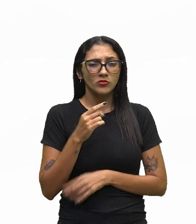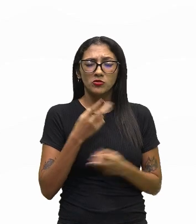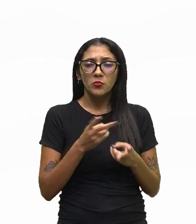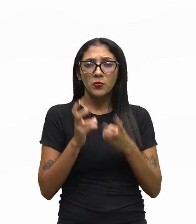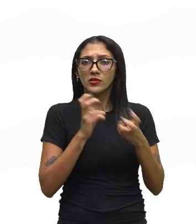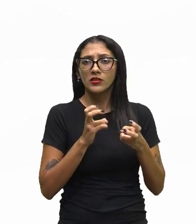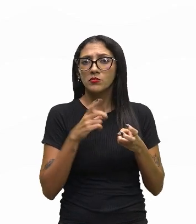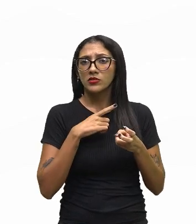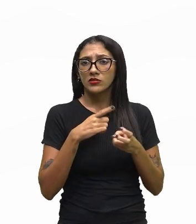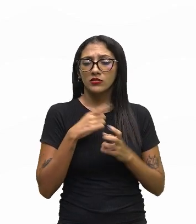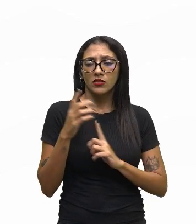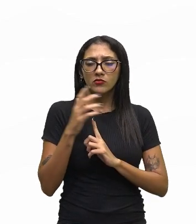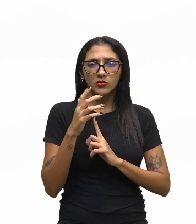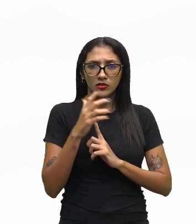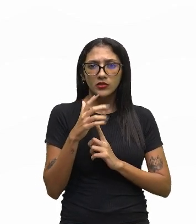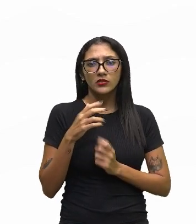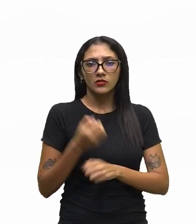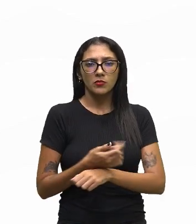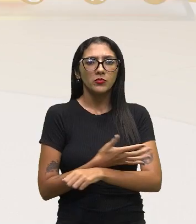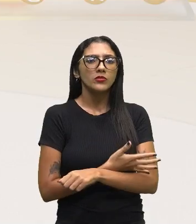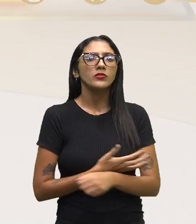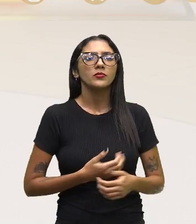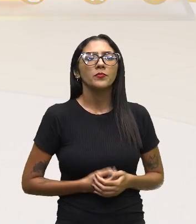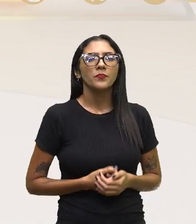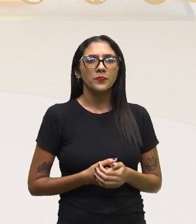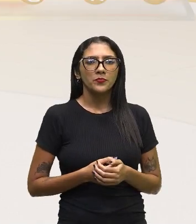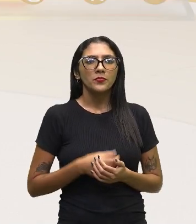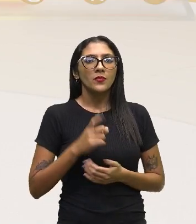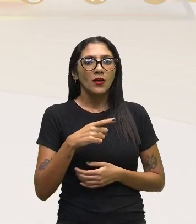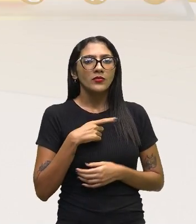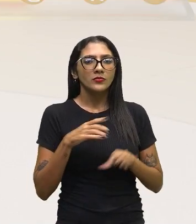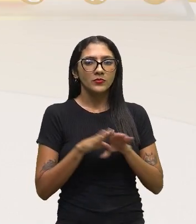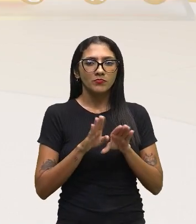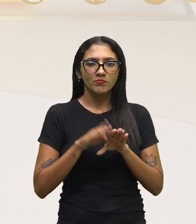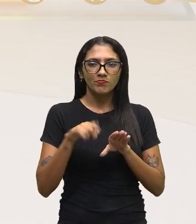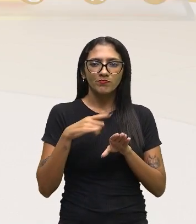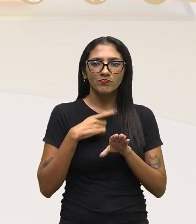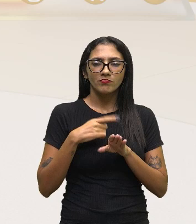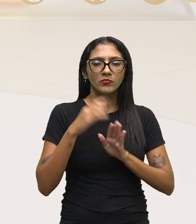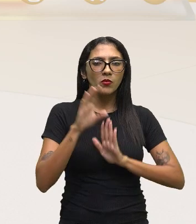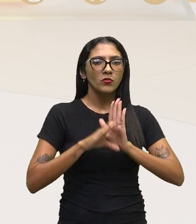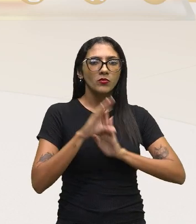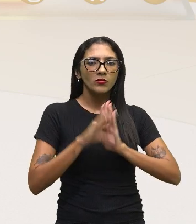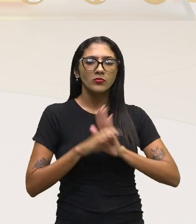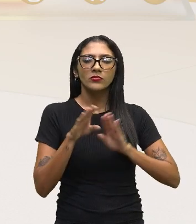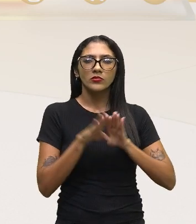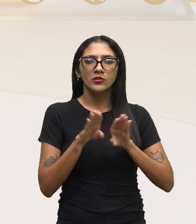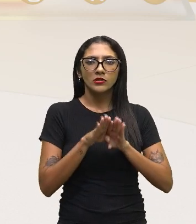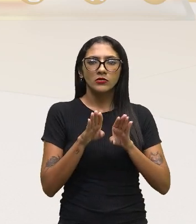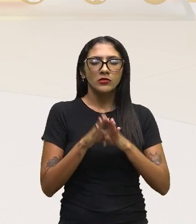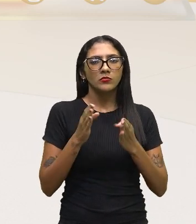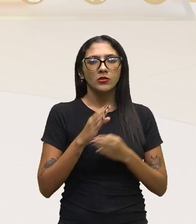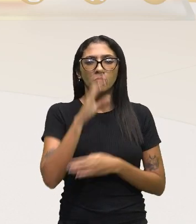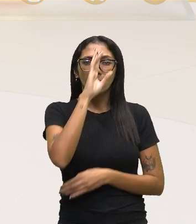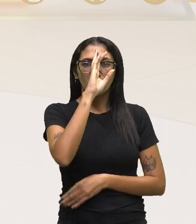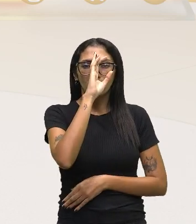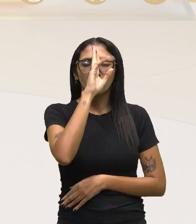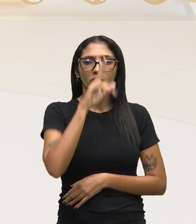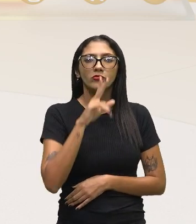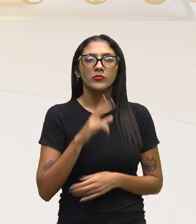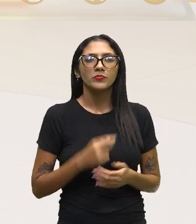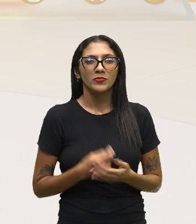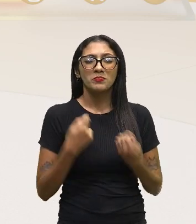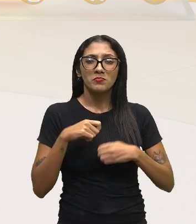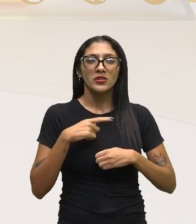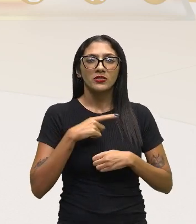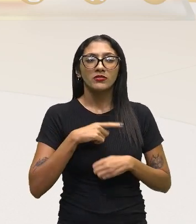emoção. Esse é um outro também, é uma outra heurística, é um outro equívoco de lógica que a gente tem que ter